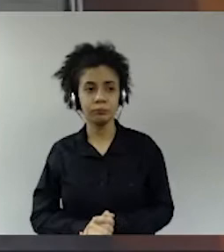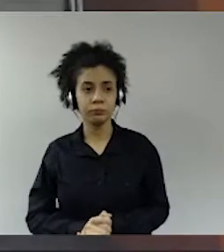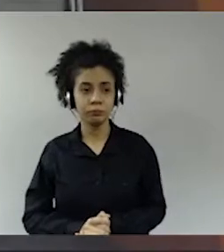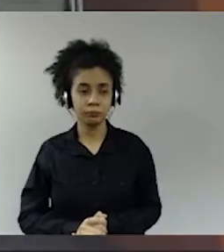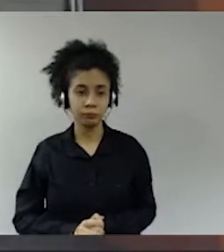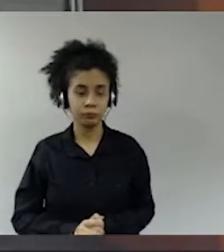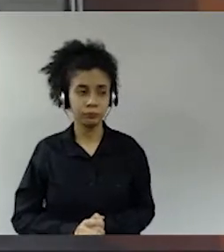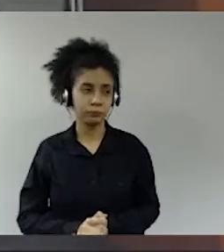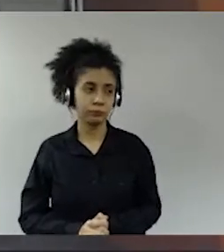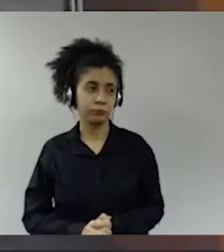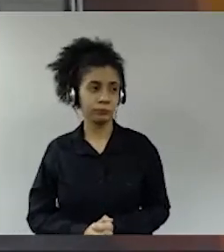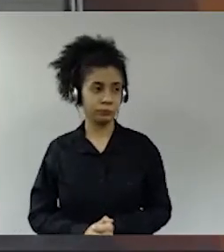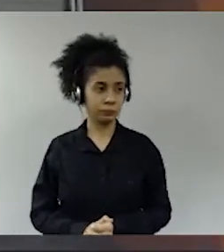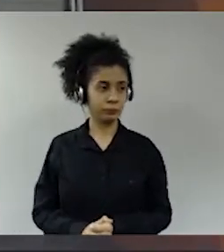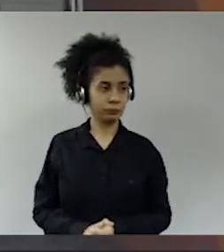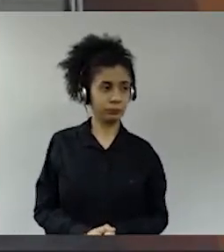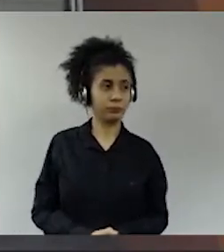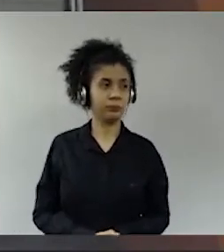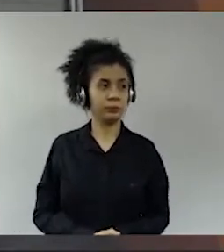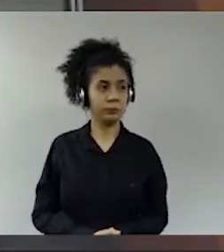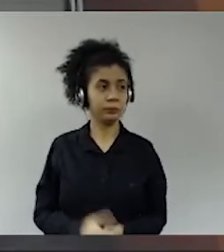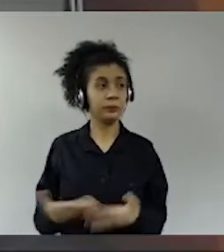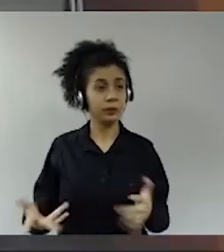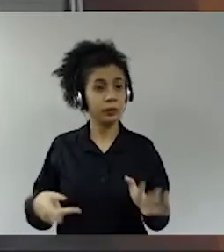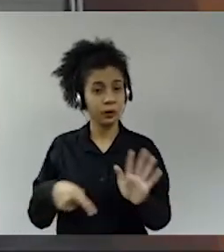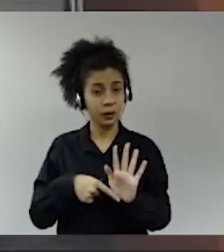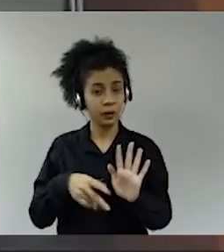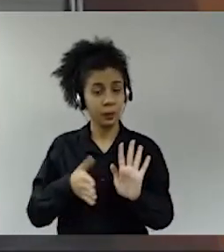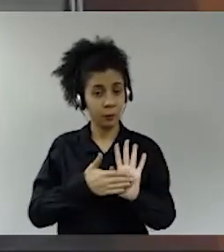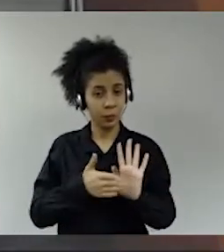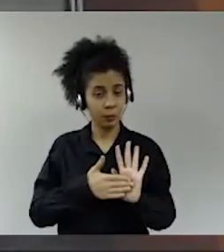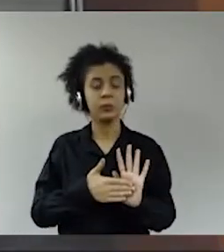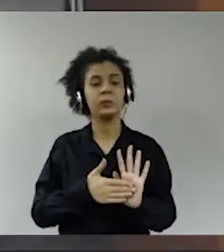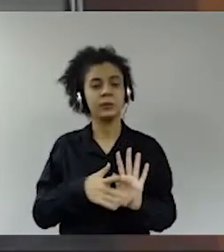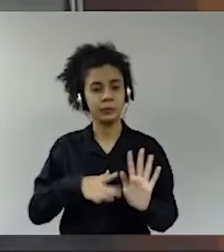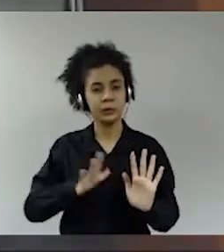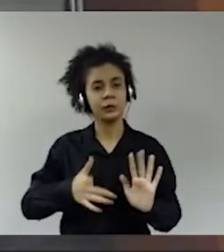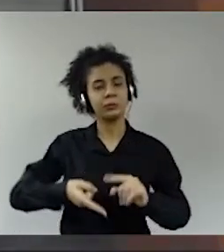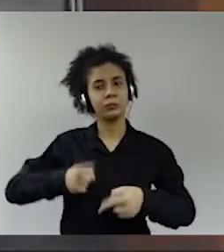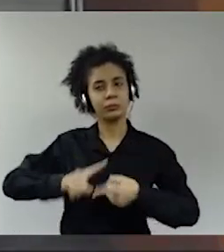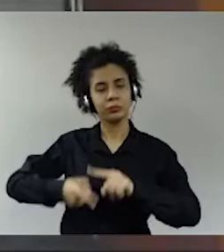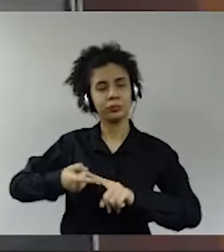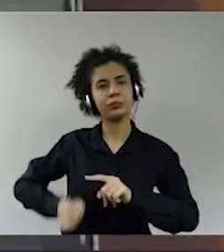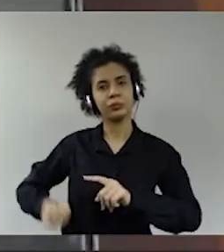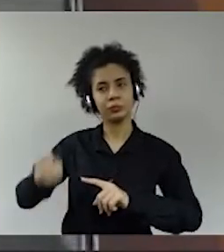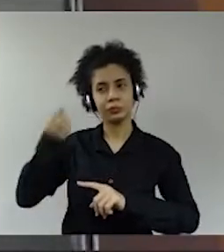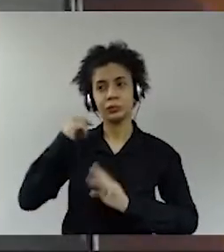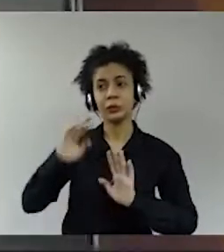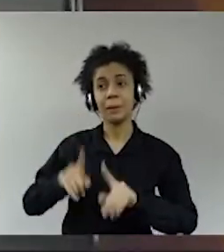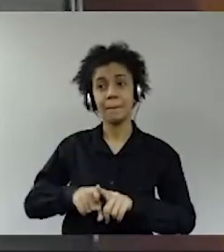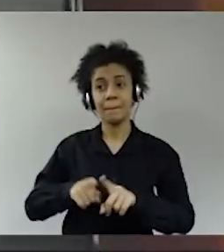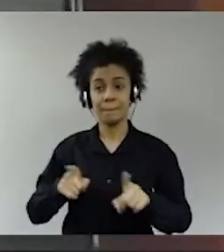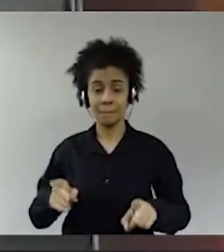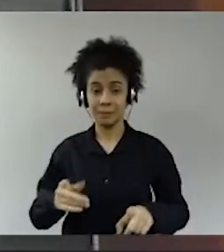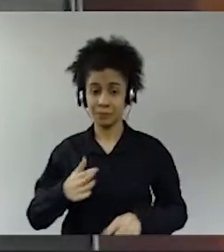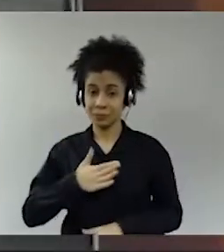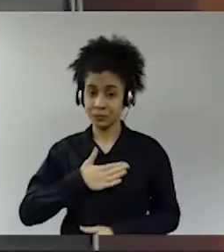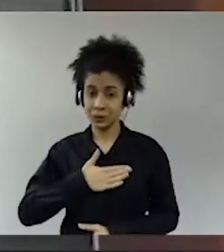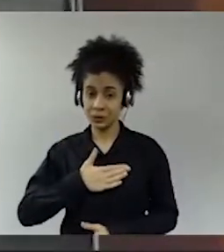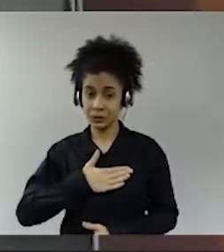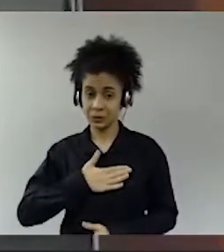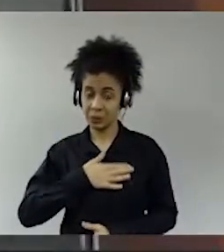Relativamente a esses projetos, eles já estão sendo discutidos há mais tempo, mas, na minha